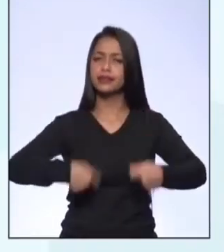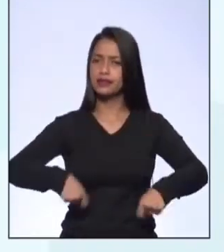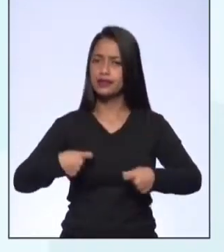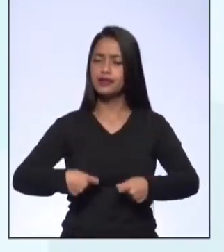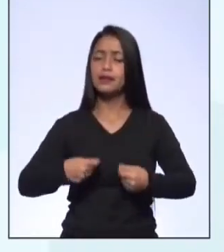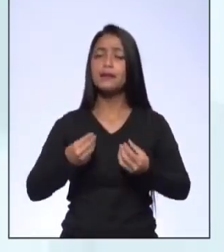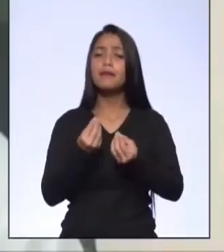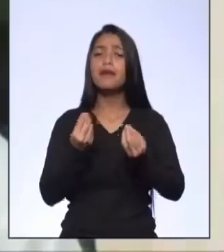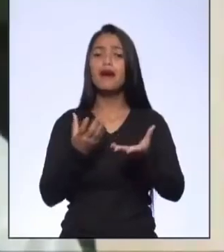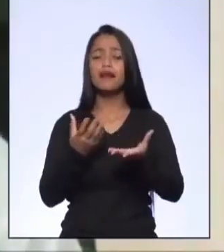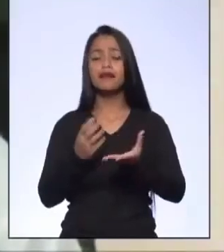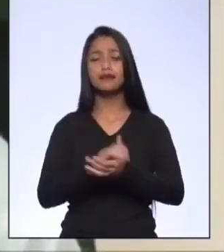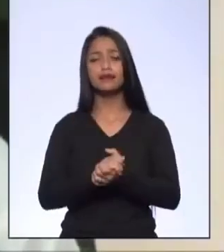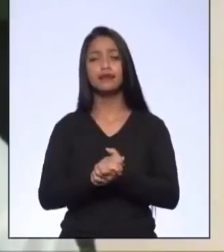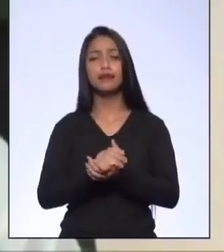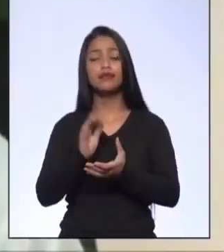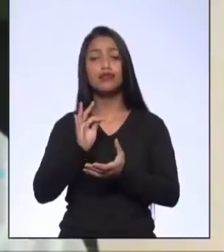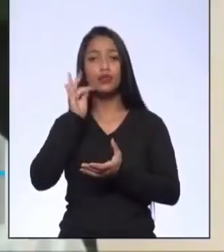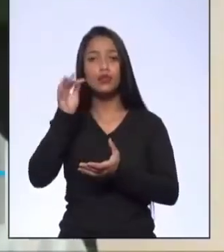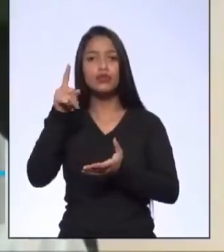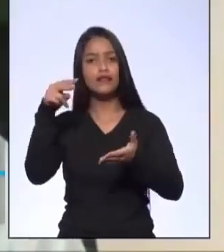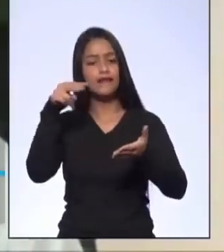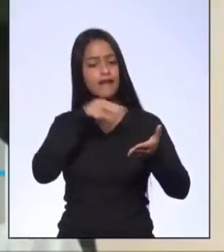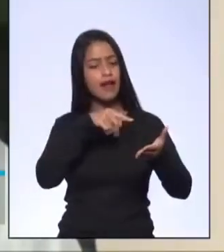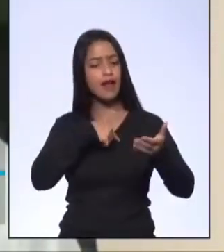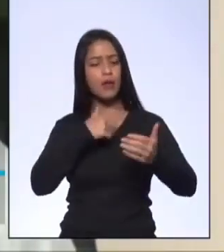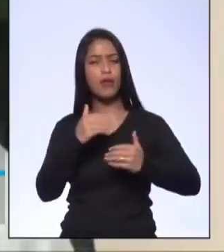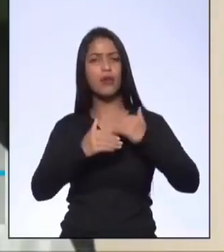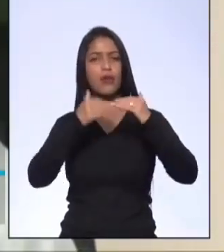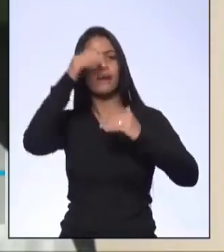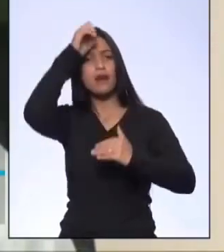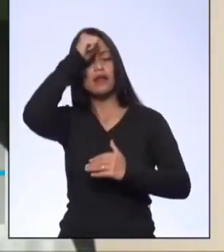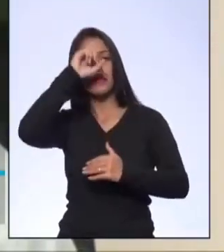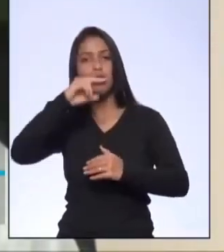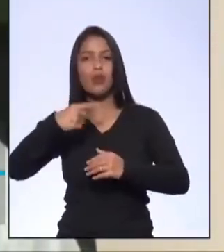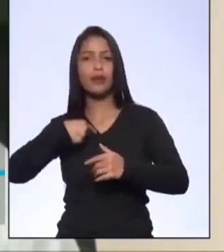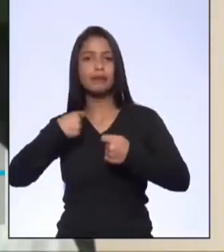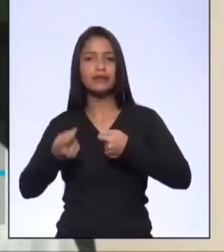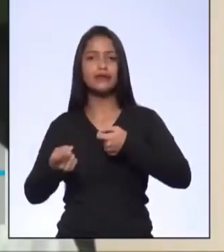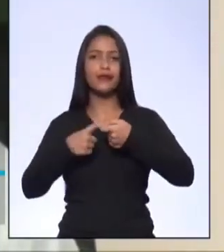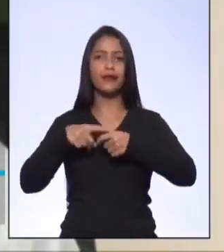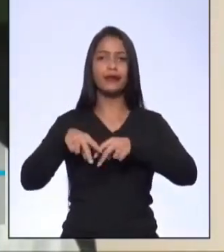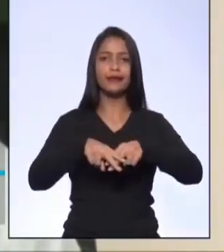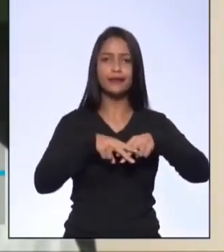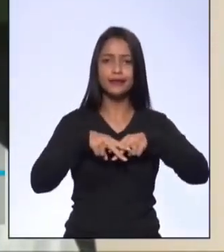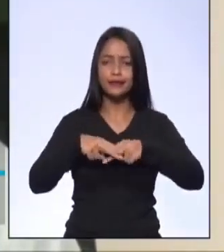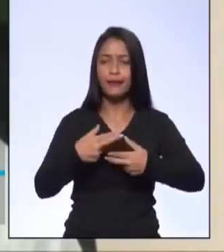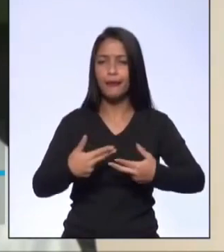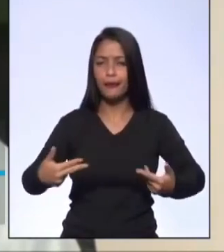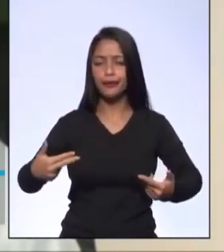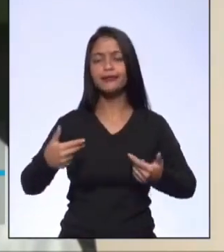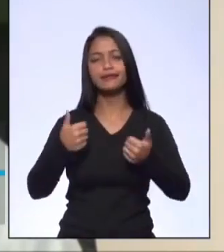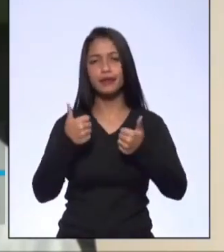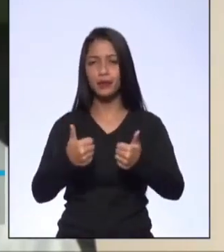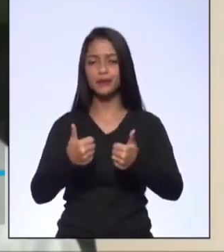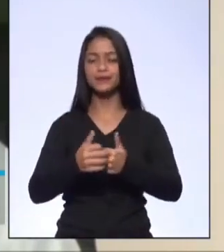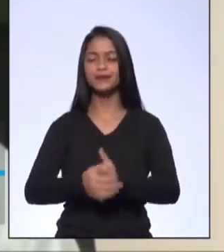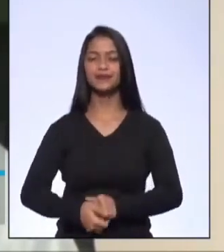a sua evolução, ver se você precisa retomar alguma coisa, se não precisa, tá